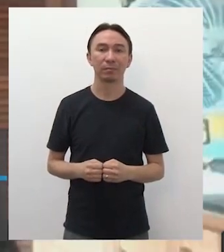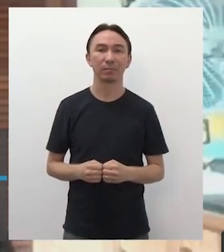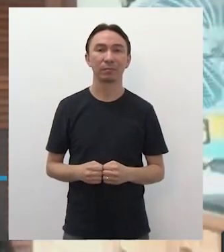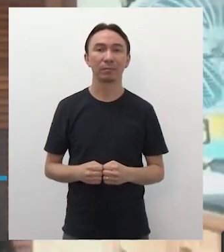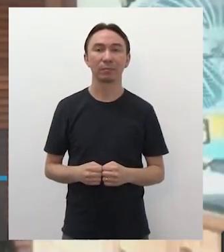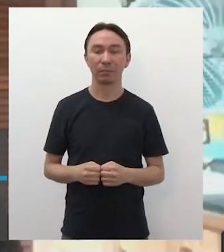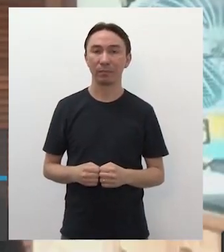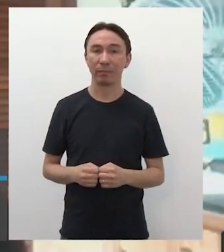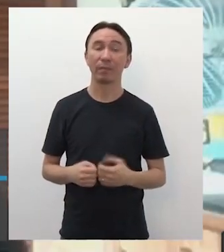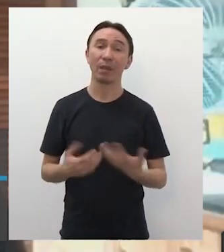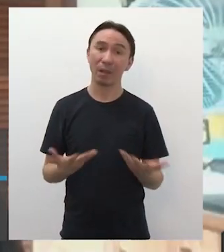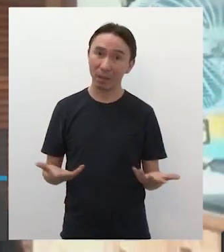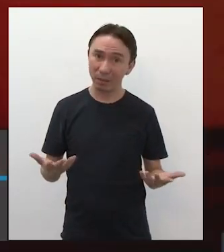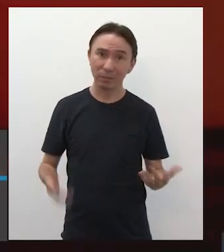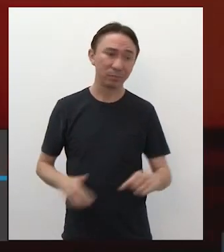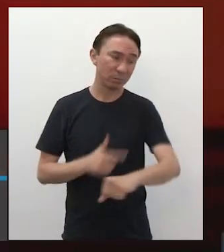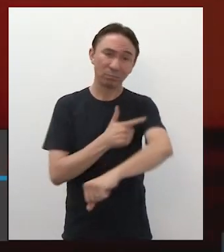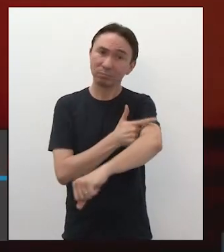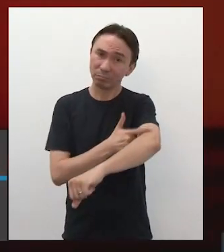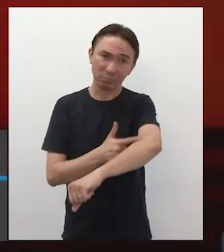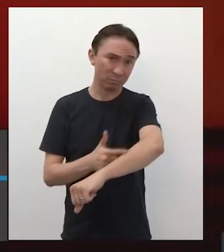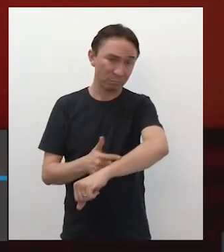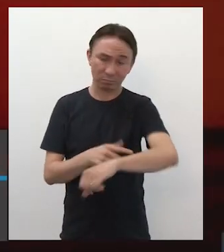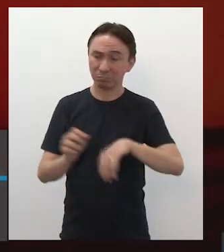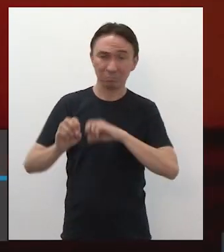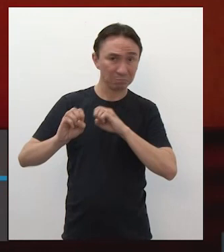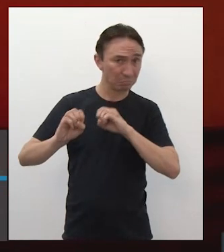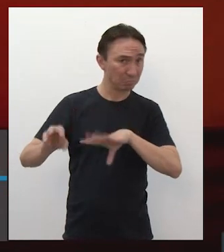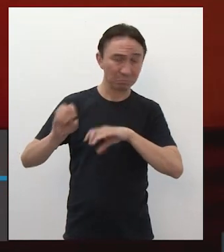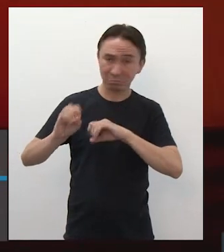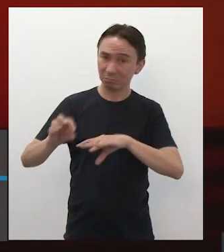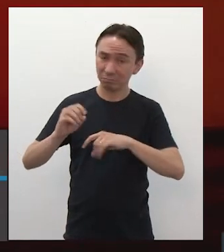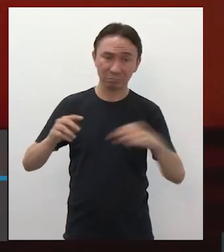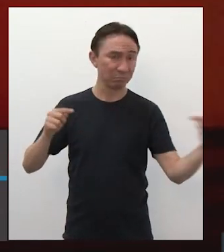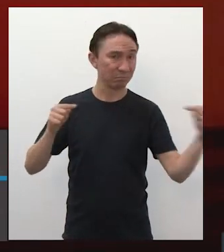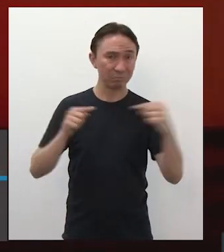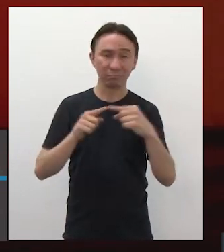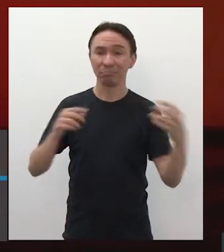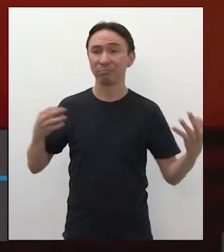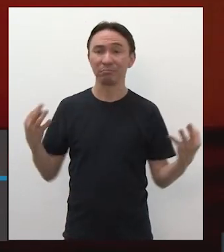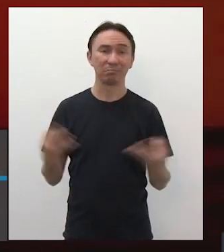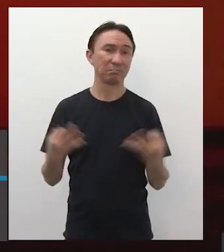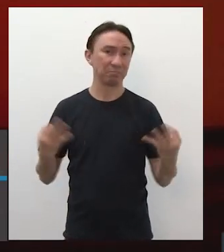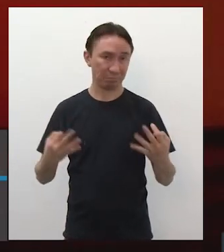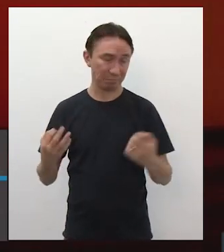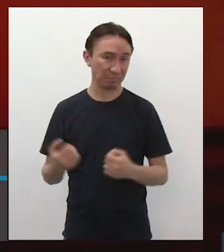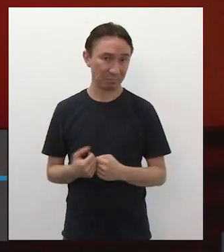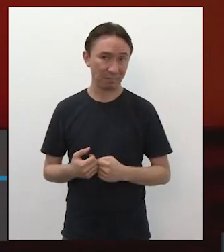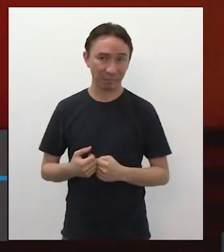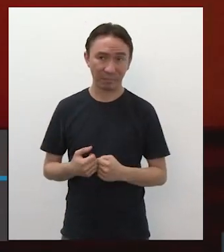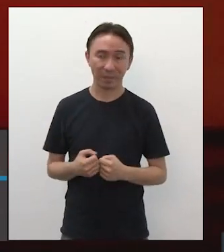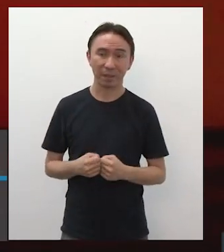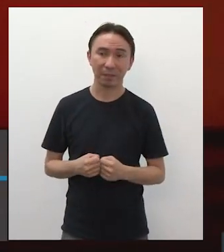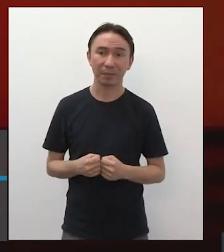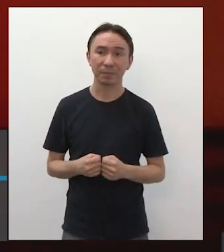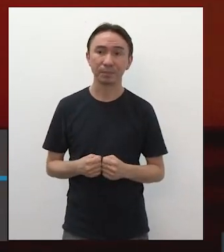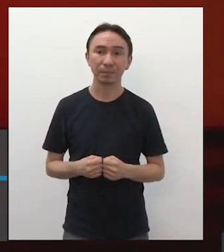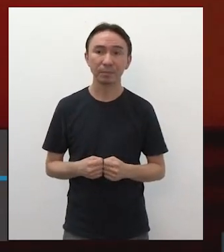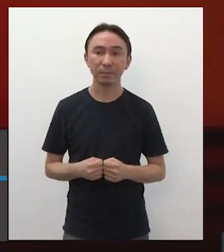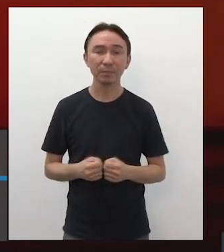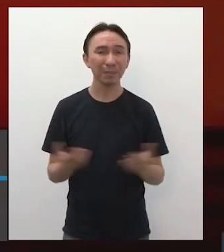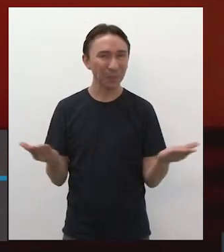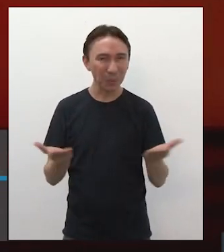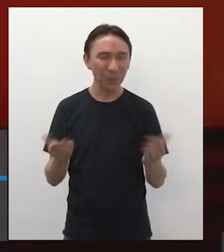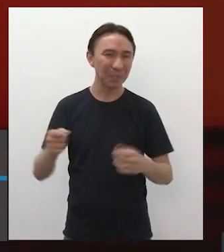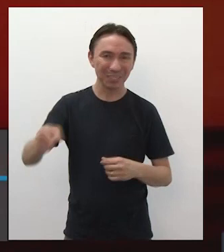que a gente está falando aqui, né? Sem dúvida nenhuma. Flávia, a gente está se aproximando do final da nossa